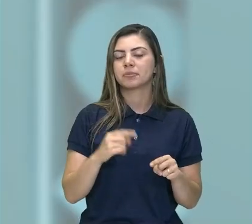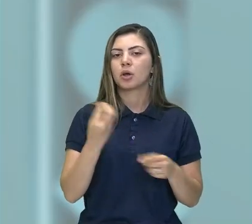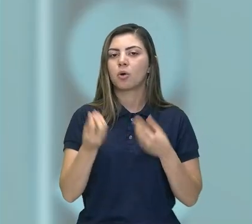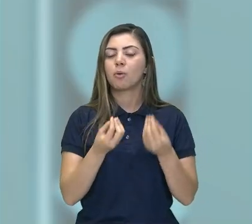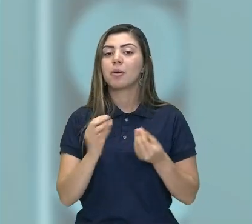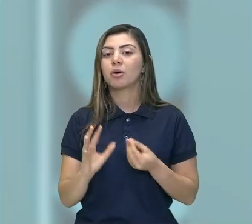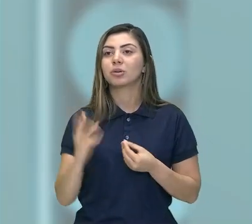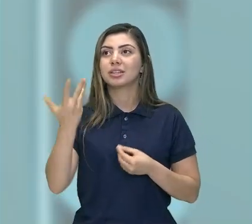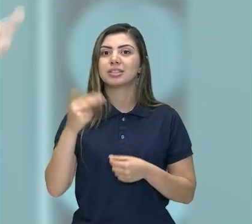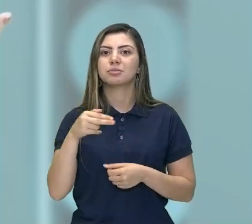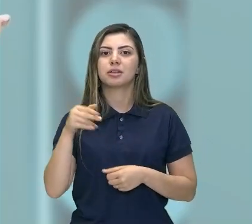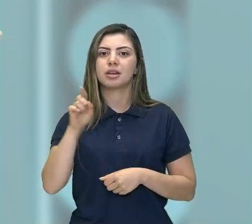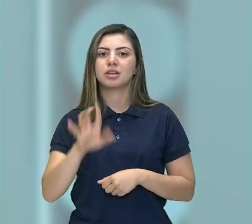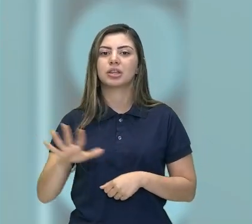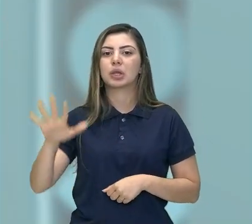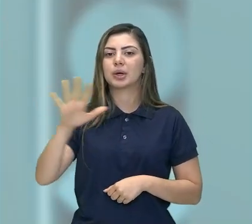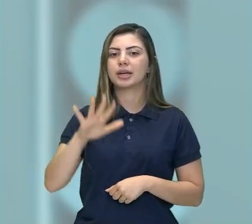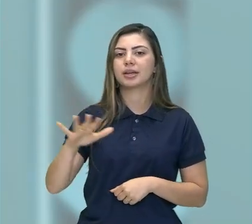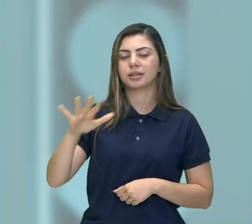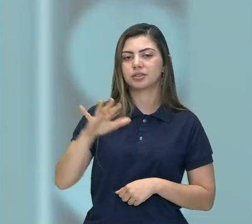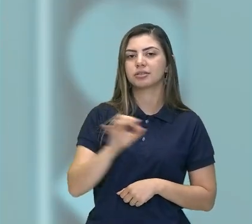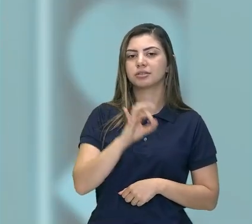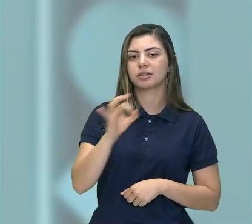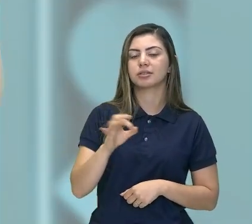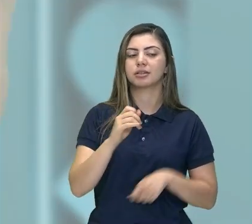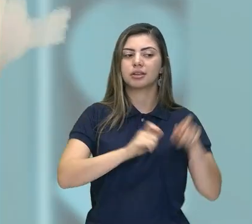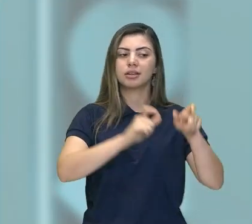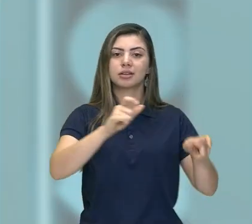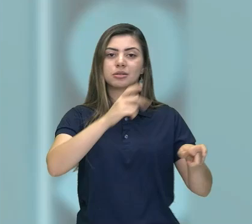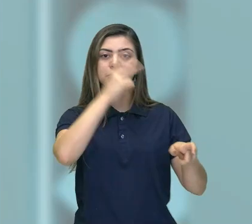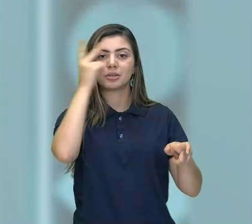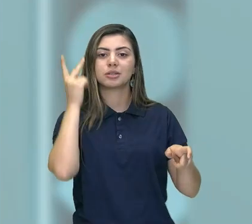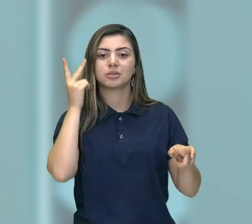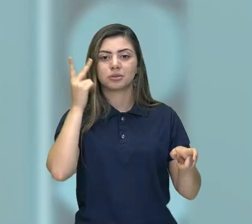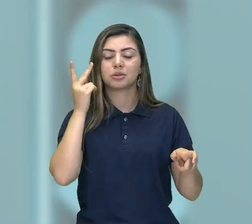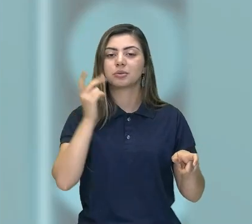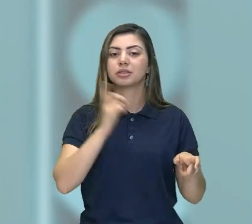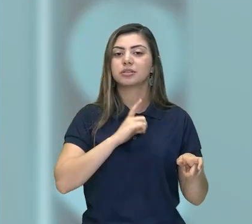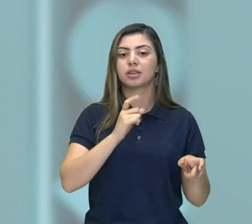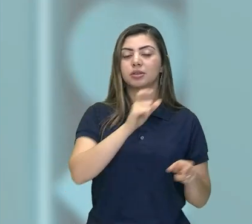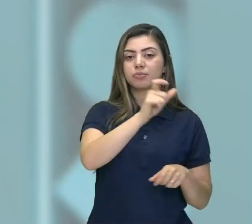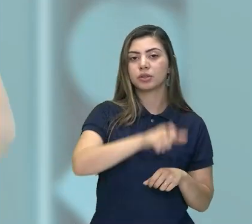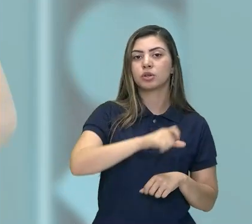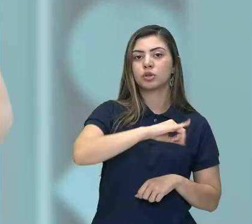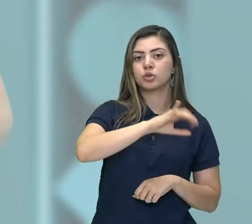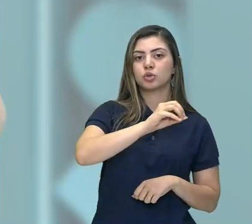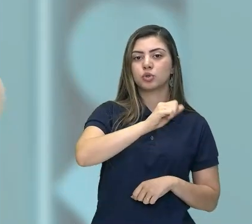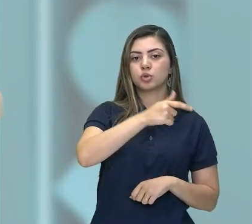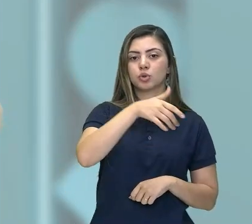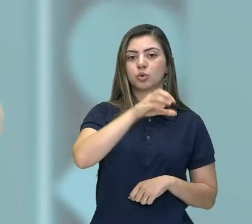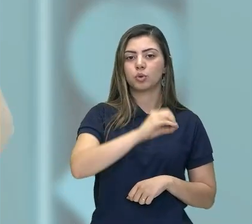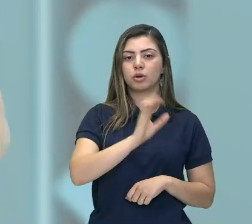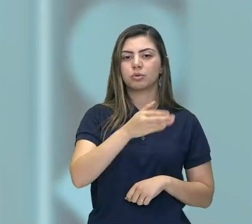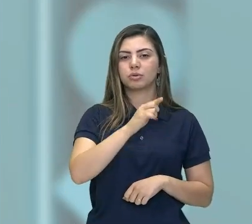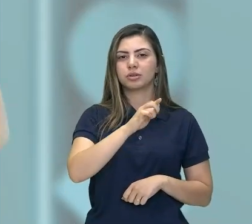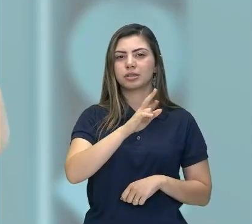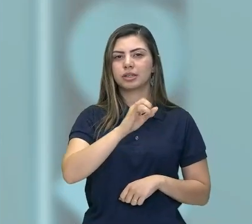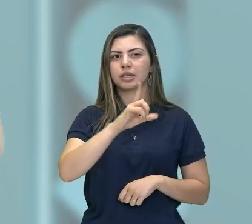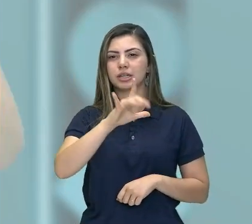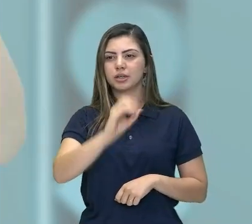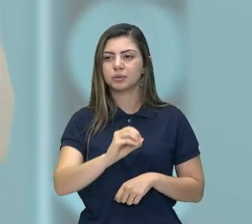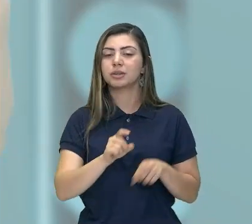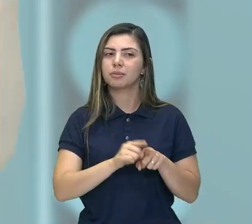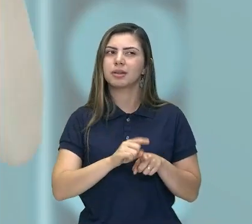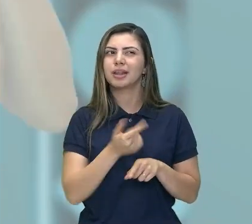realidade nordestina, né? Nós temos ali, por exemplo, dois personagens que são João Grilo, e existe um outro, esqueci agora o nome,